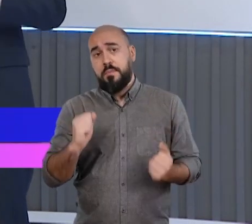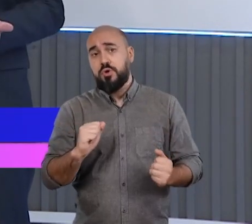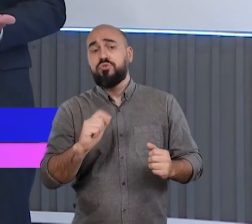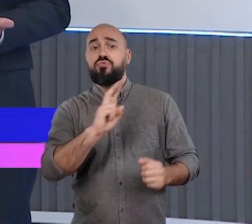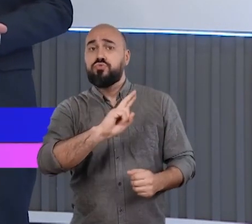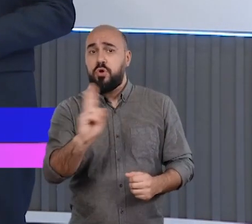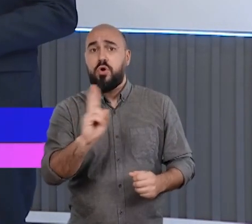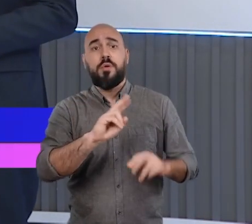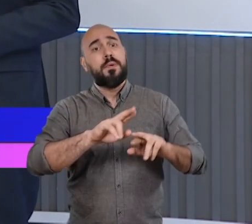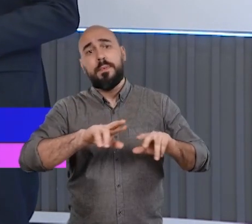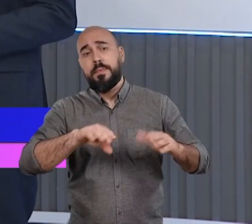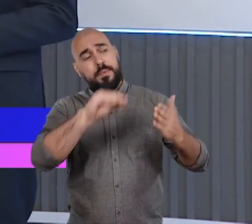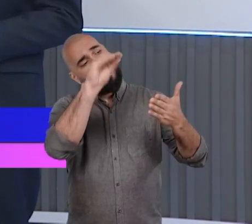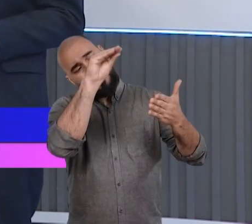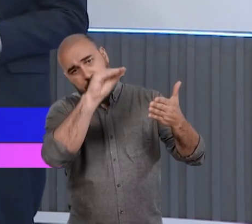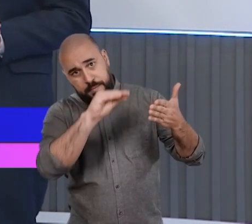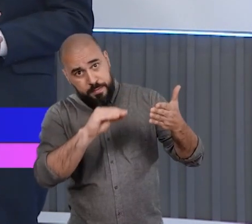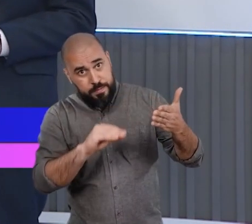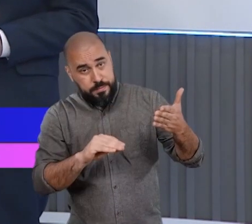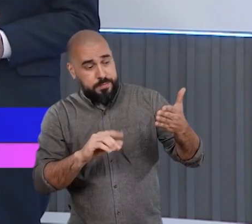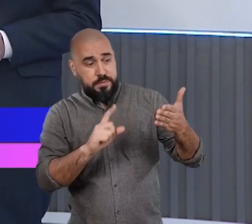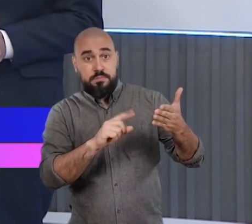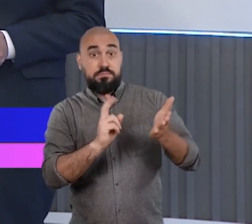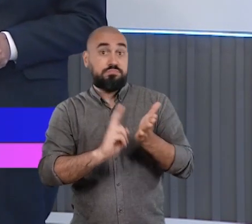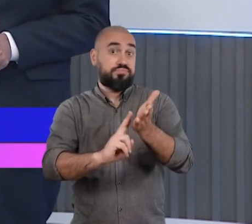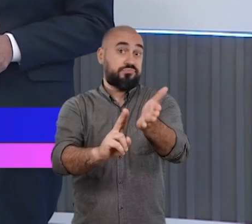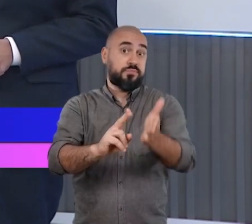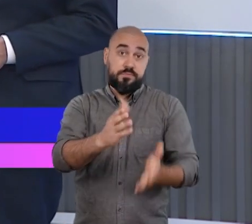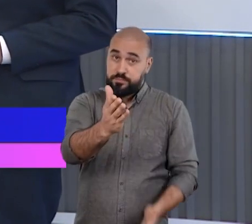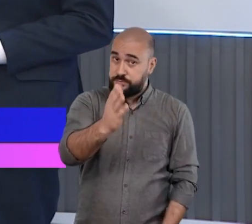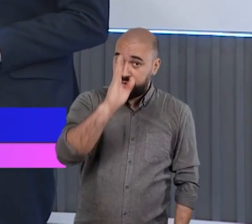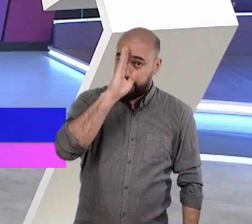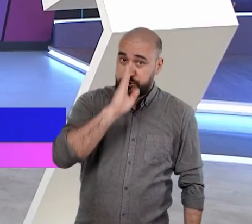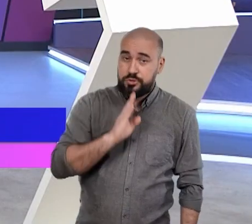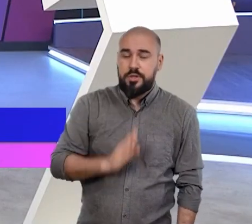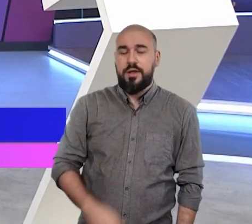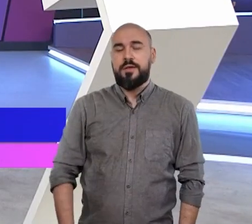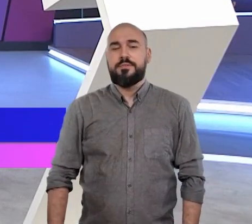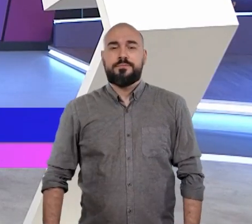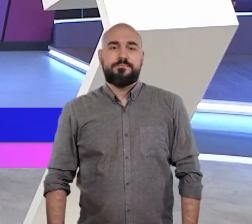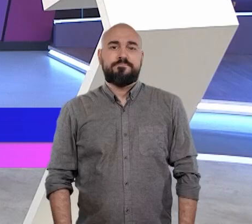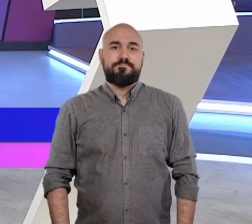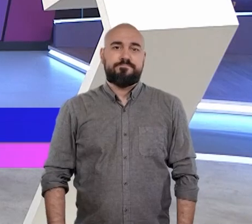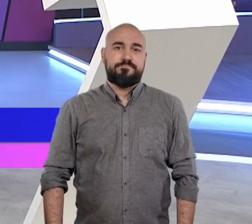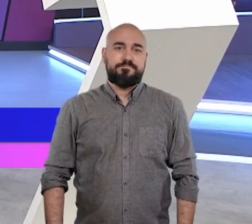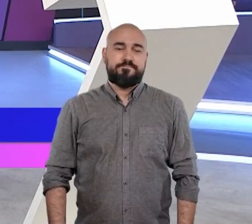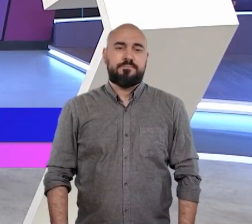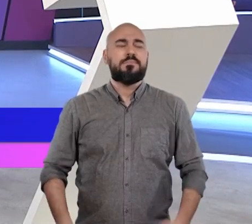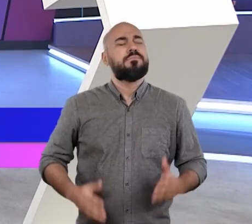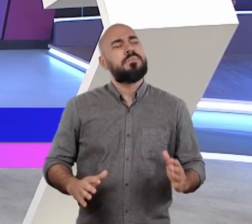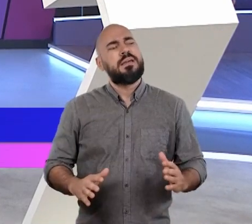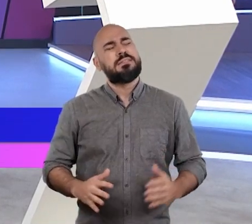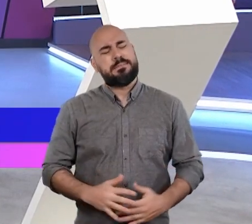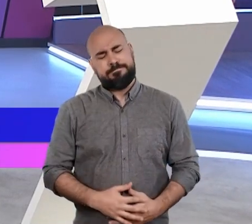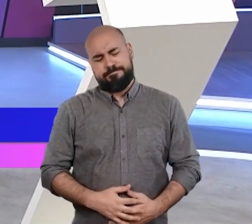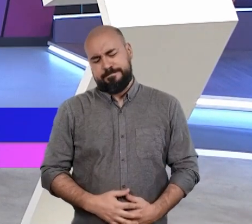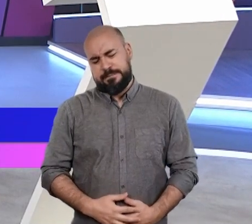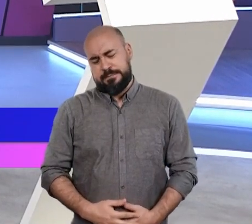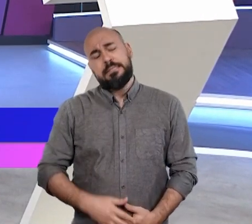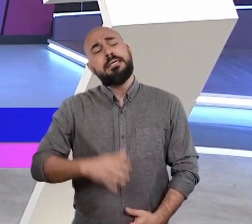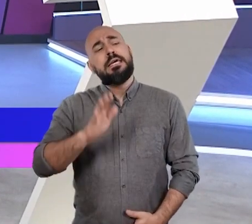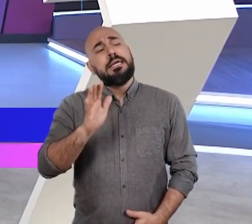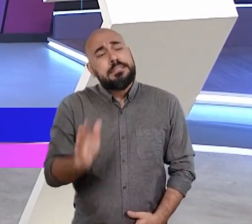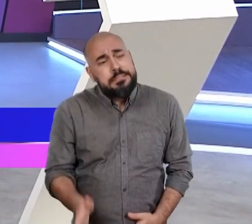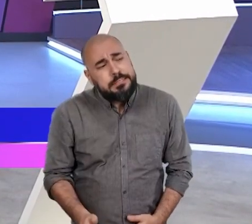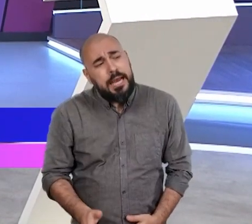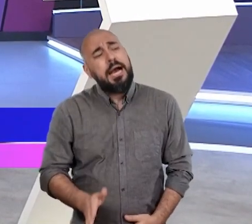torna aluno da escola bíblica e esse material chega aí para você, tá bom? Um outro detalhe, talvez você está falando assim, pastor, eu já